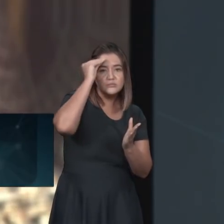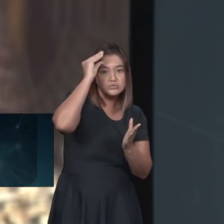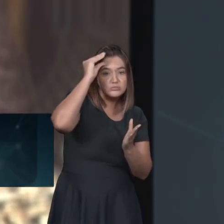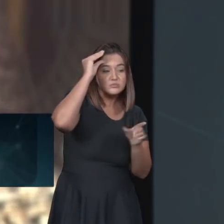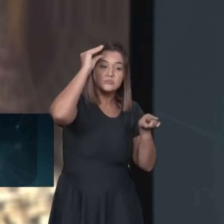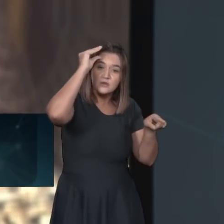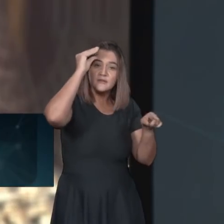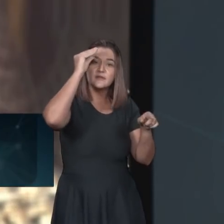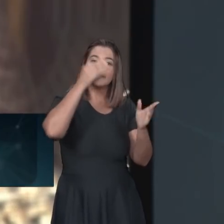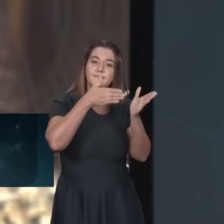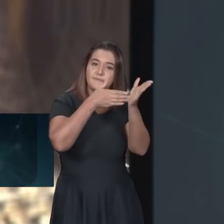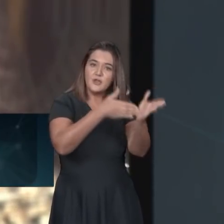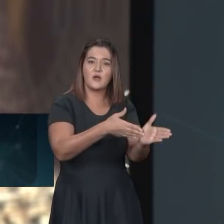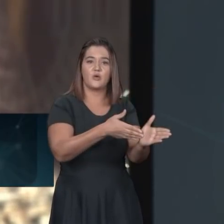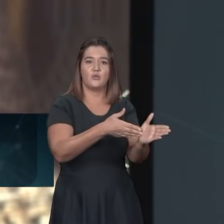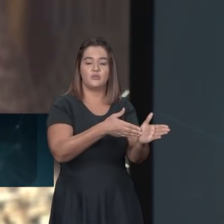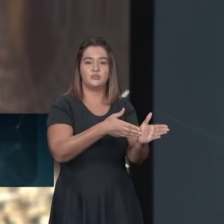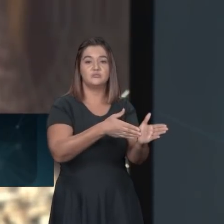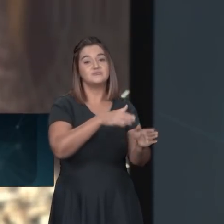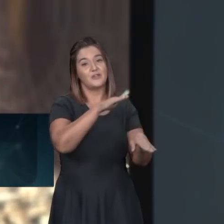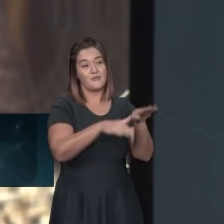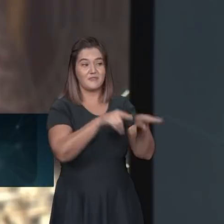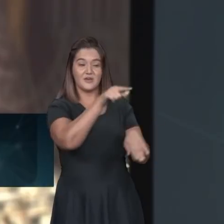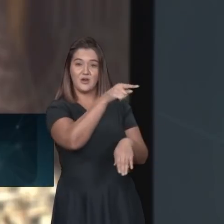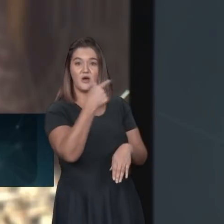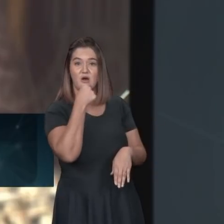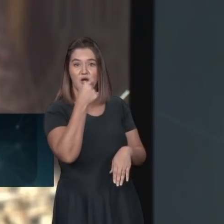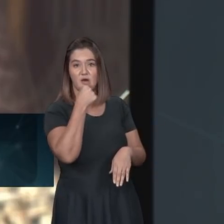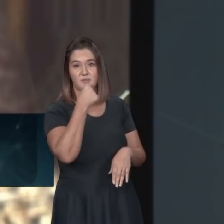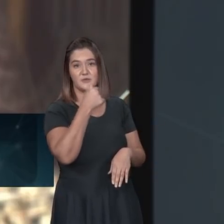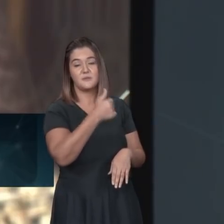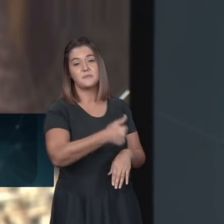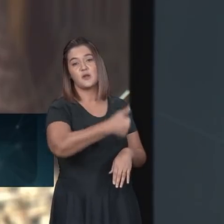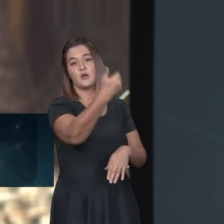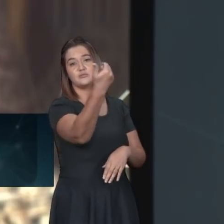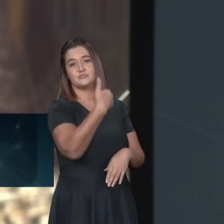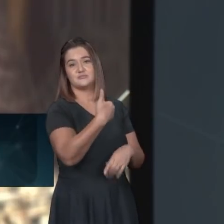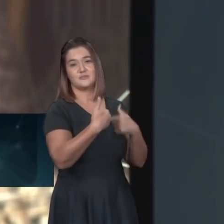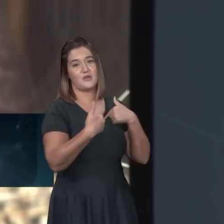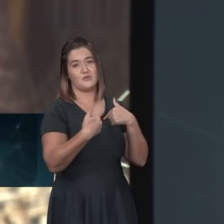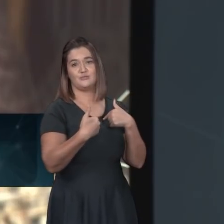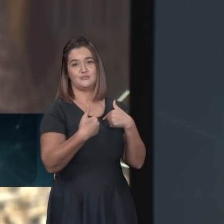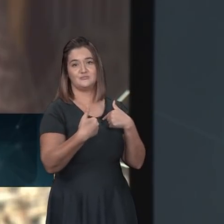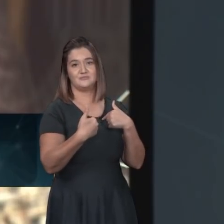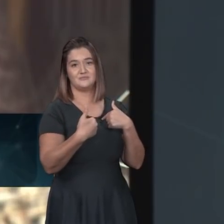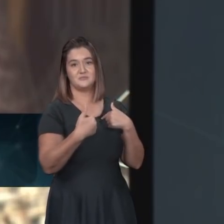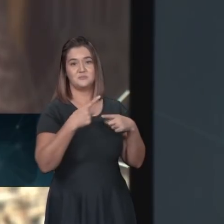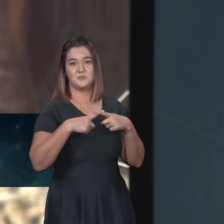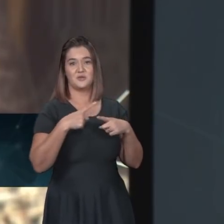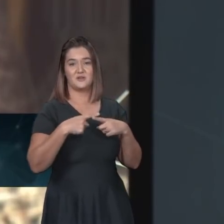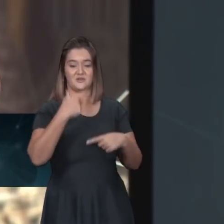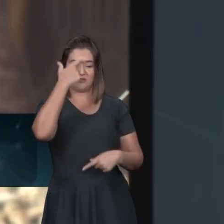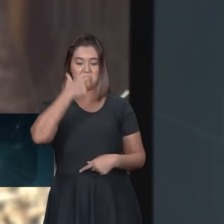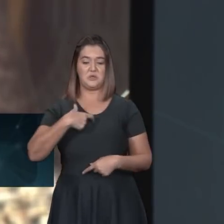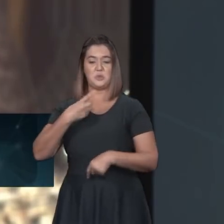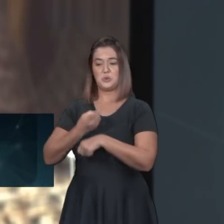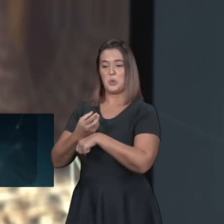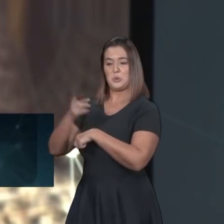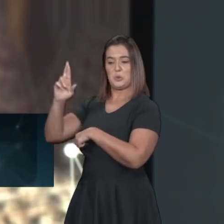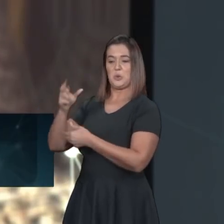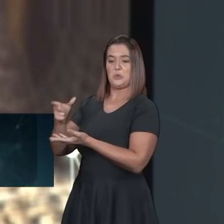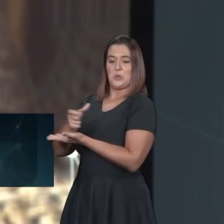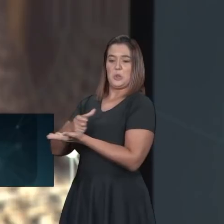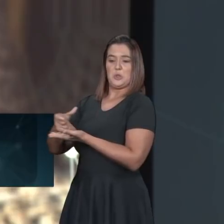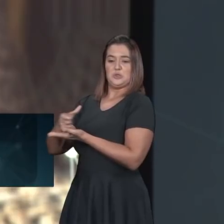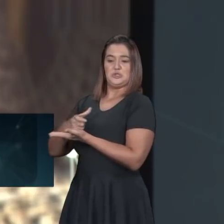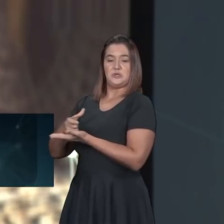índio pagão, como nós dizemos, está talvez muito melhor colocado diante de Deus do que um doutor em teologia que